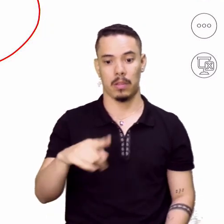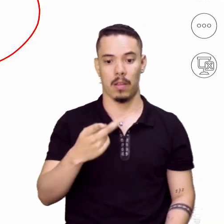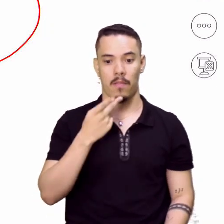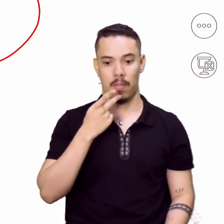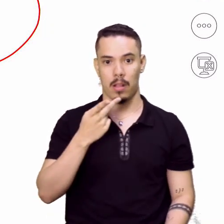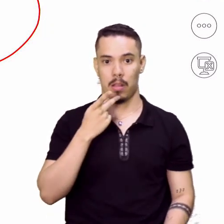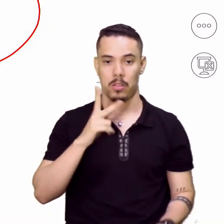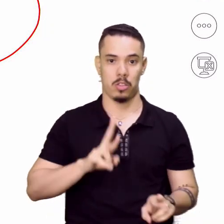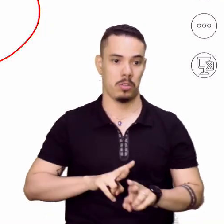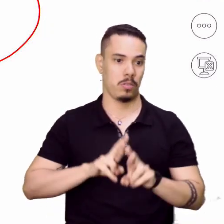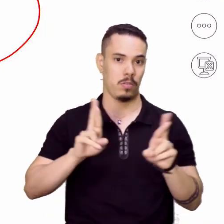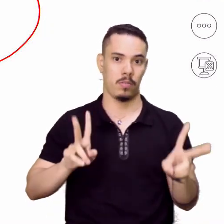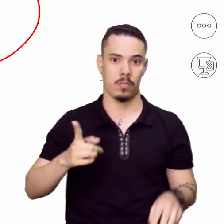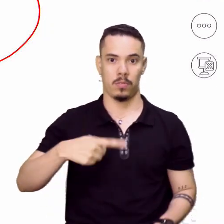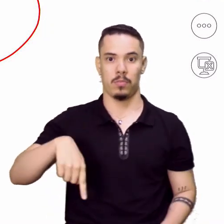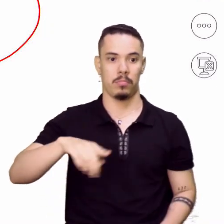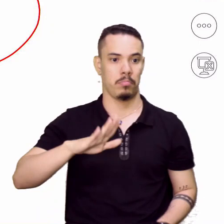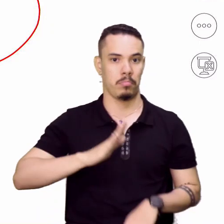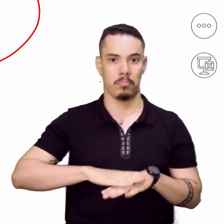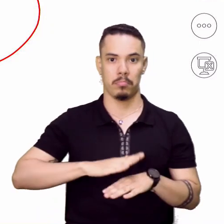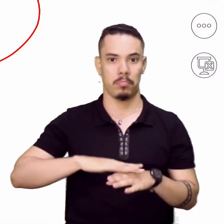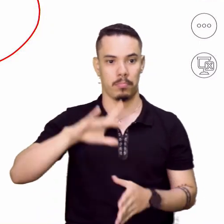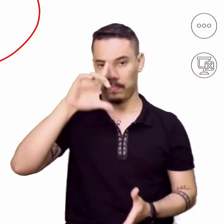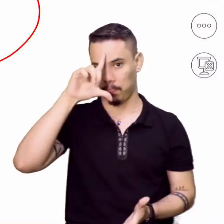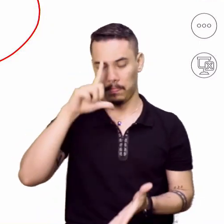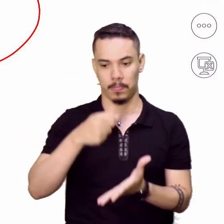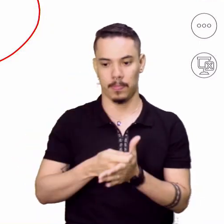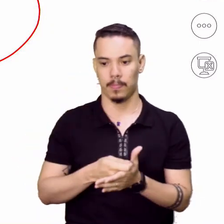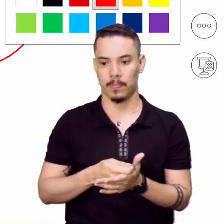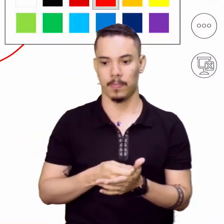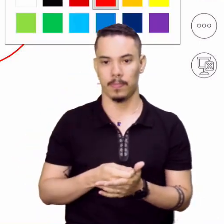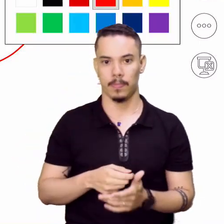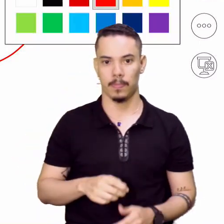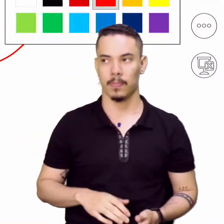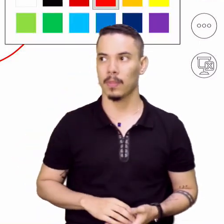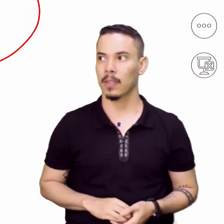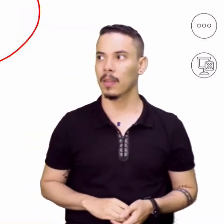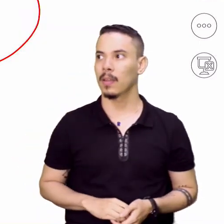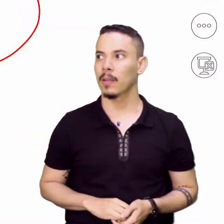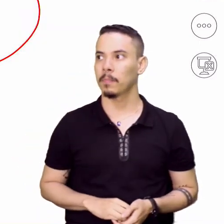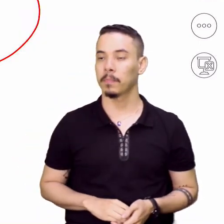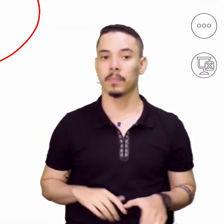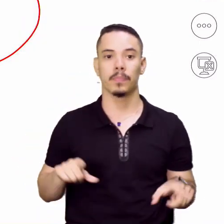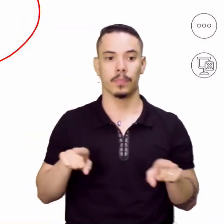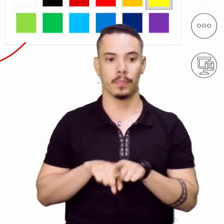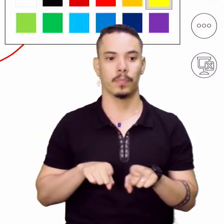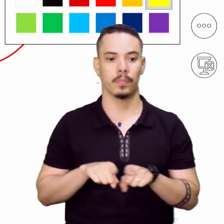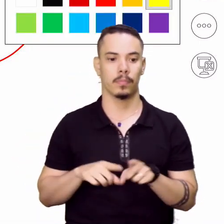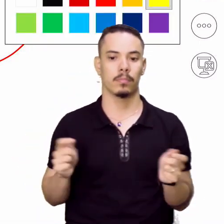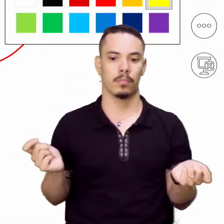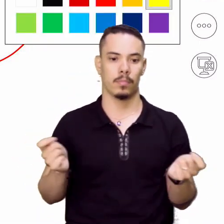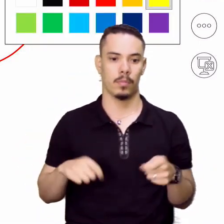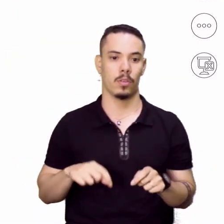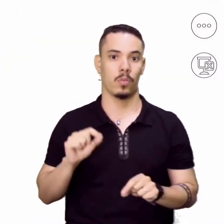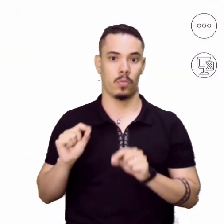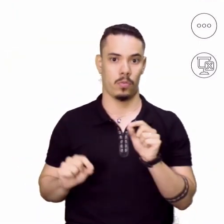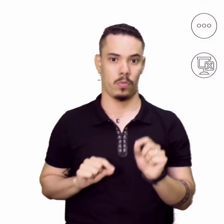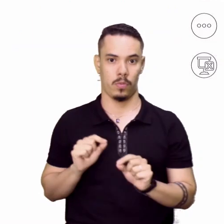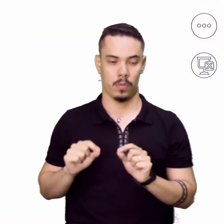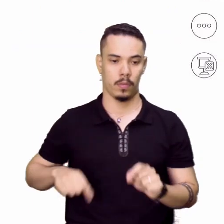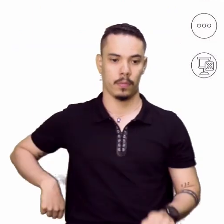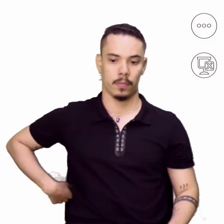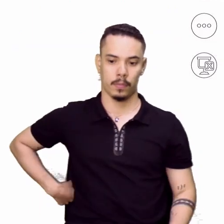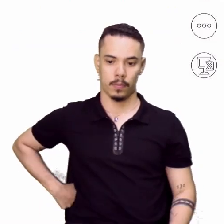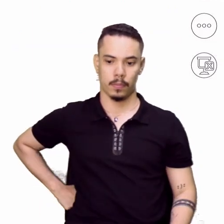I Want It much também tá ok Lembrando que é informal e tu também tem que colocar na cabeça o